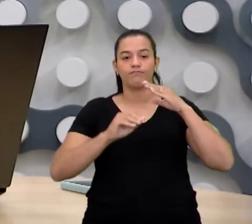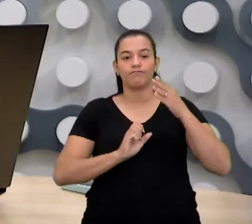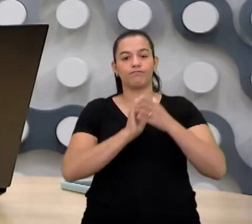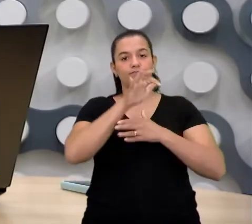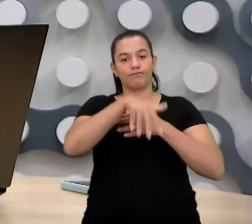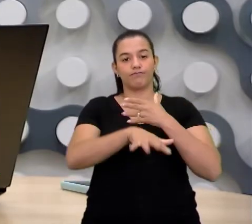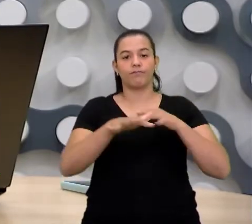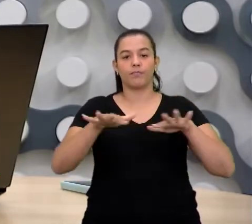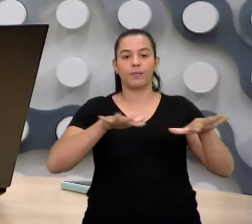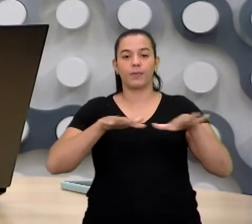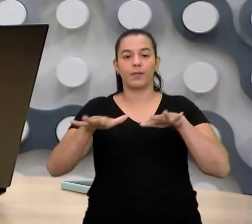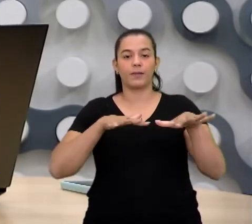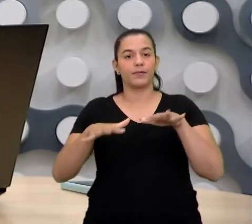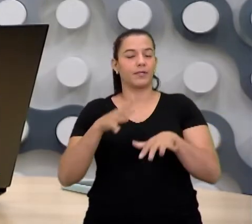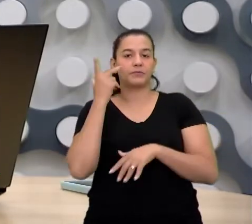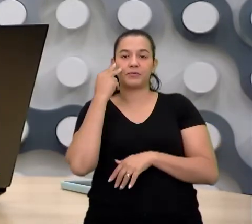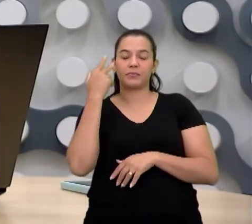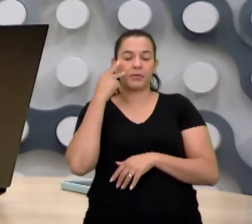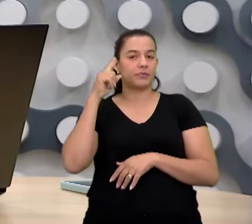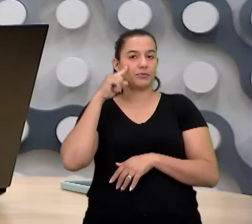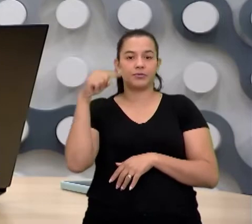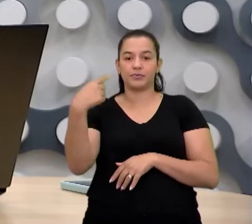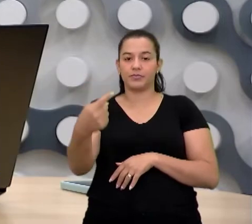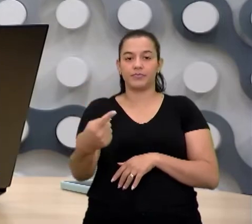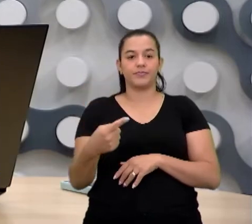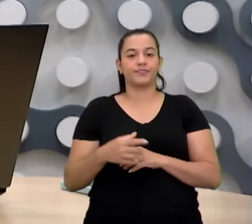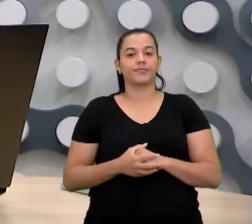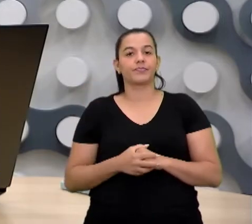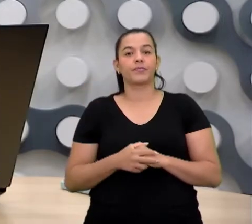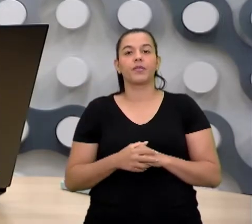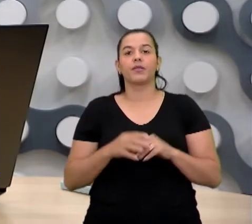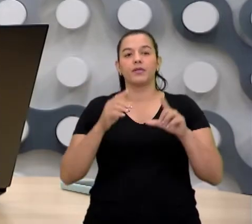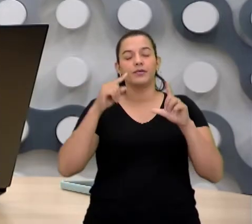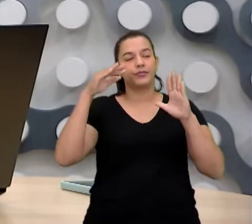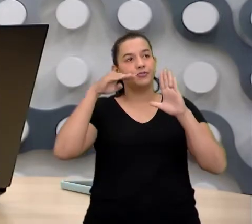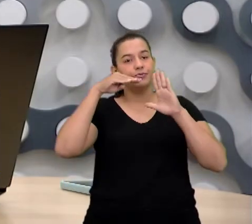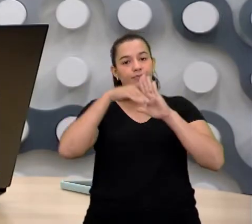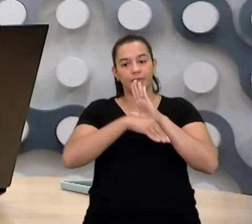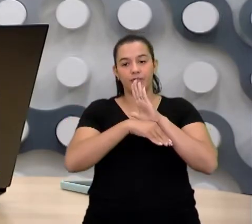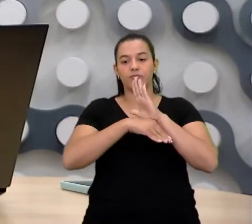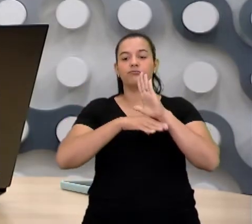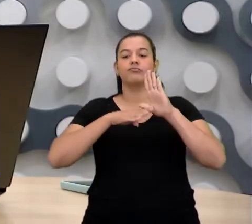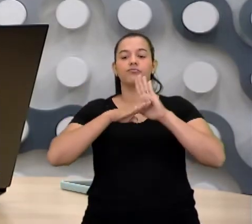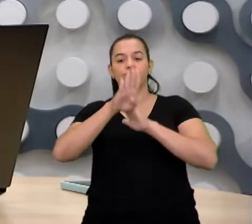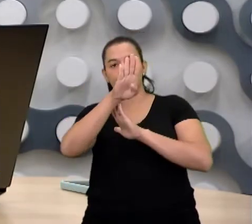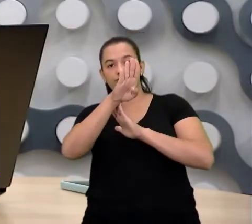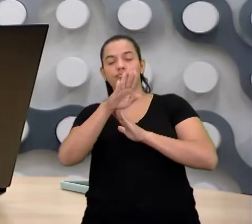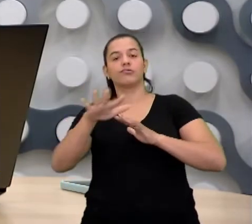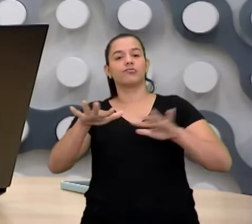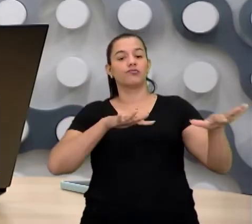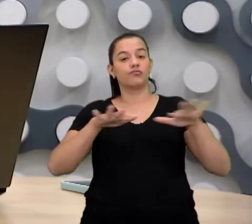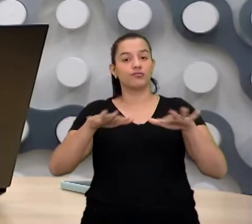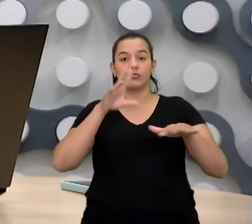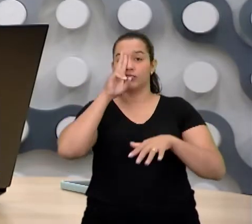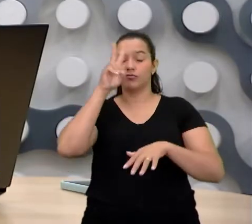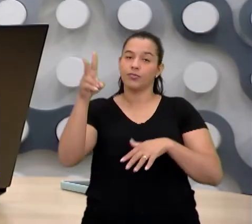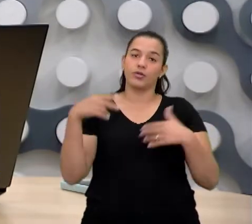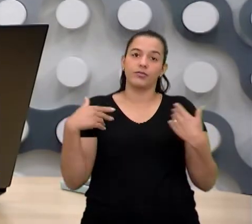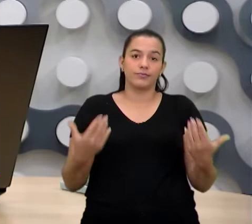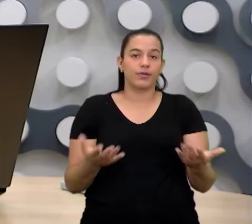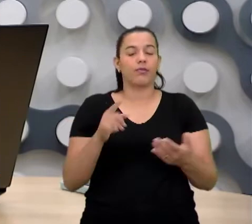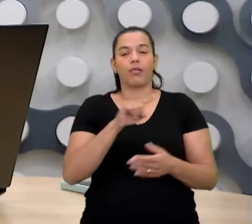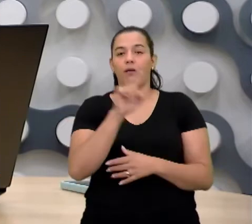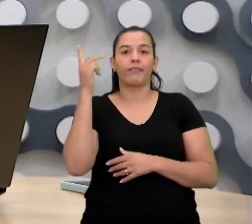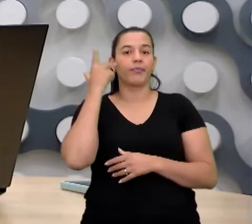terra lá é habitual, é diário, né? Tanto de baixa intensidade, de baixa magnitude, como de alta magnitude,